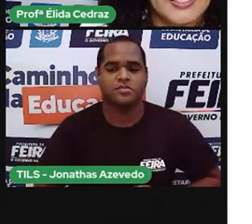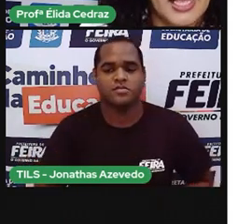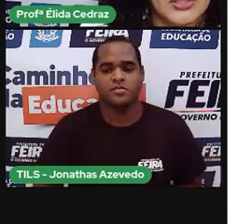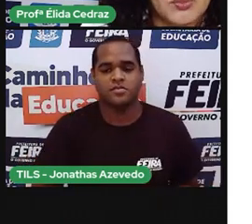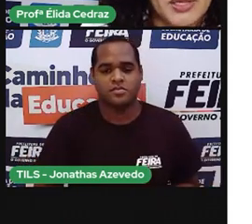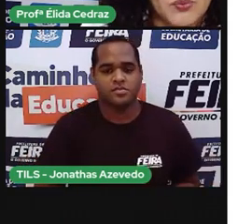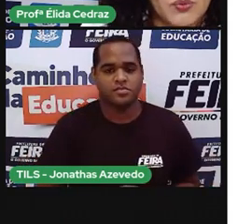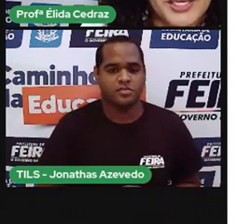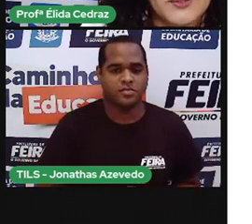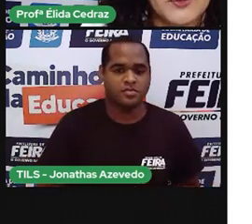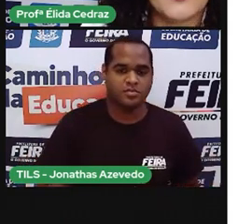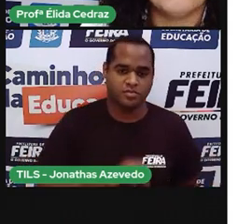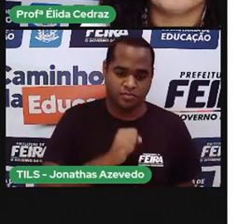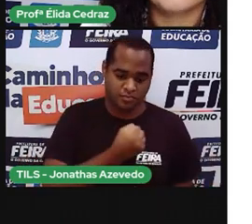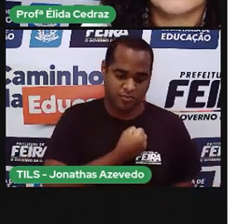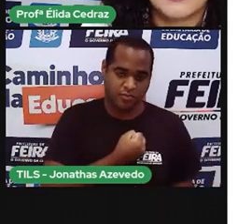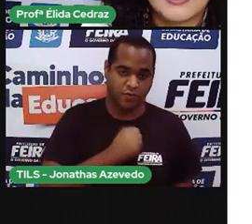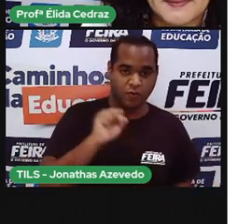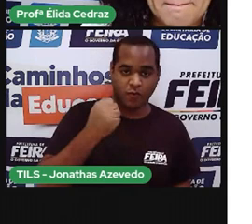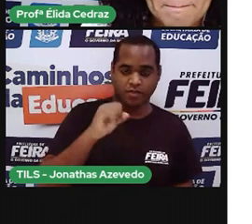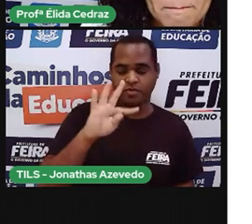sanfona. Número 8,